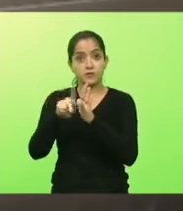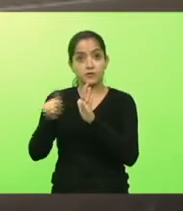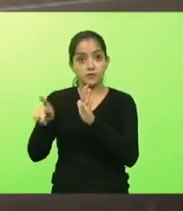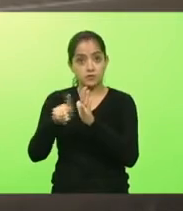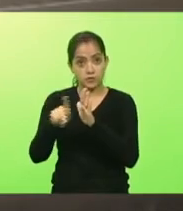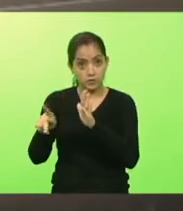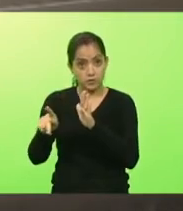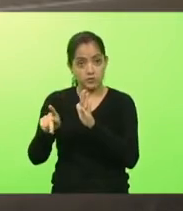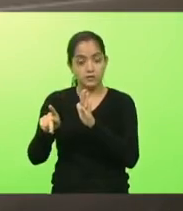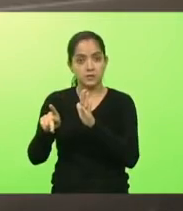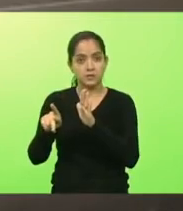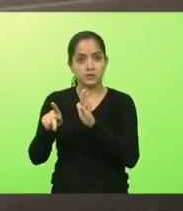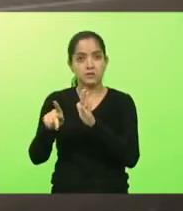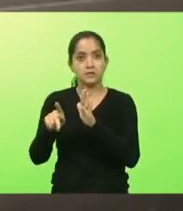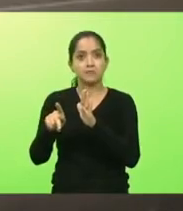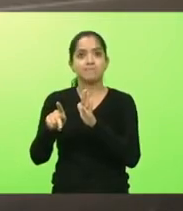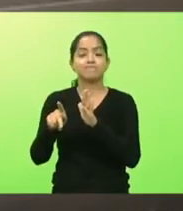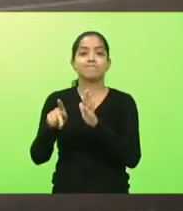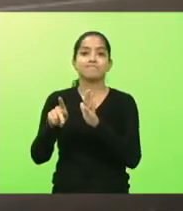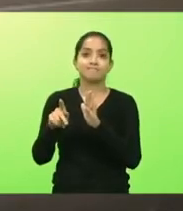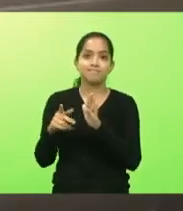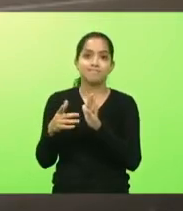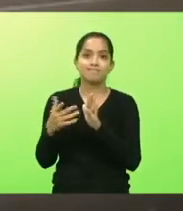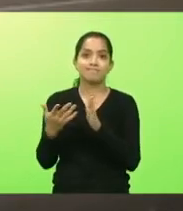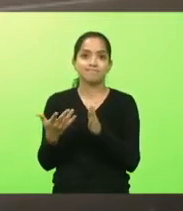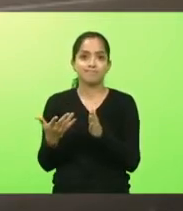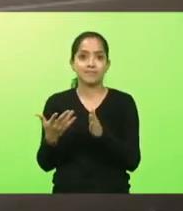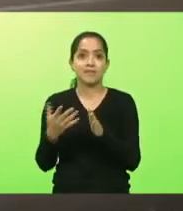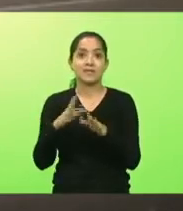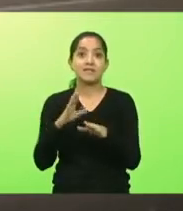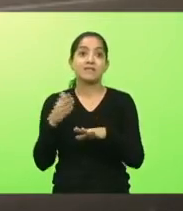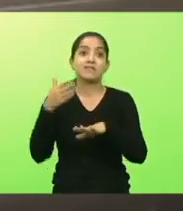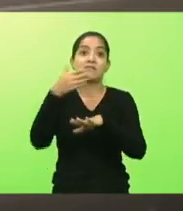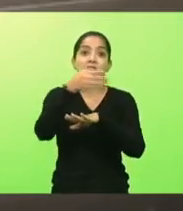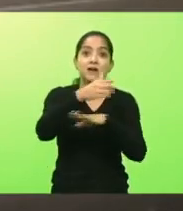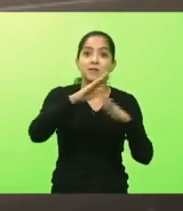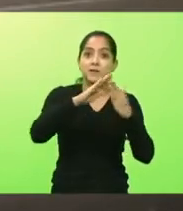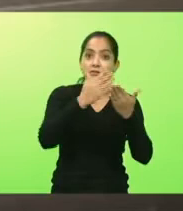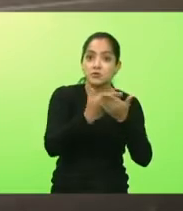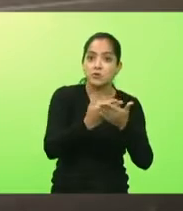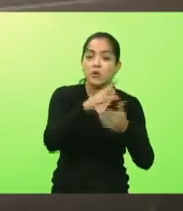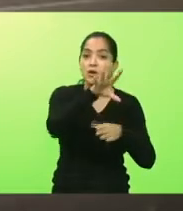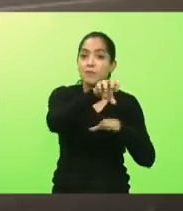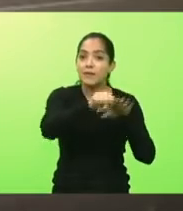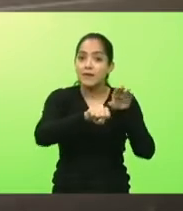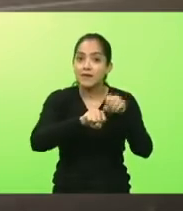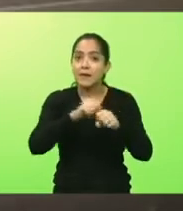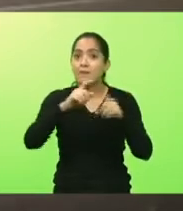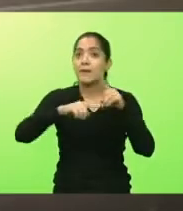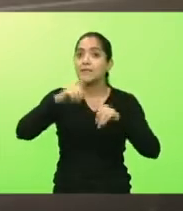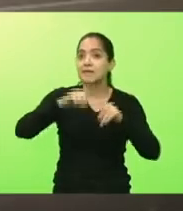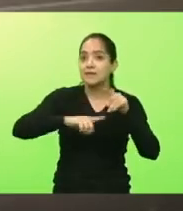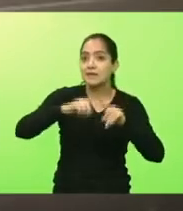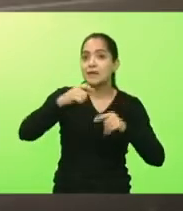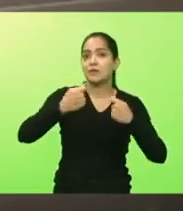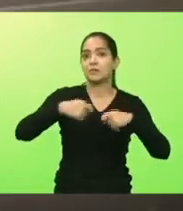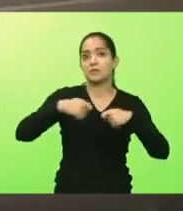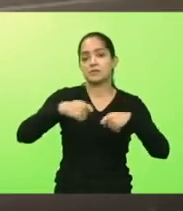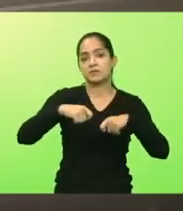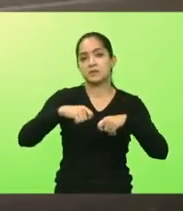boa parcela que tem ido buscar os materiais nas escolas. Então, eu imagino, deputado Márcio, que mais ou